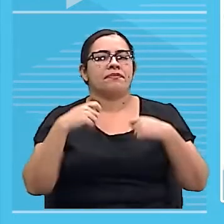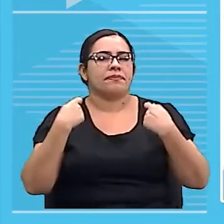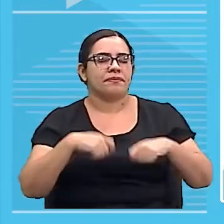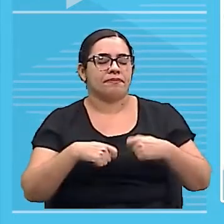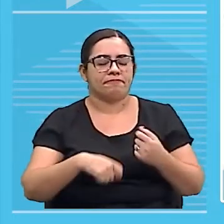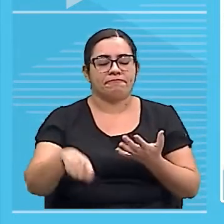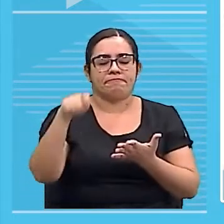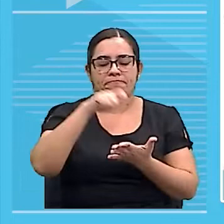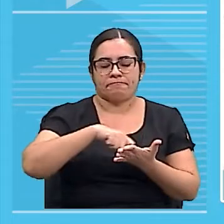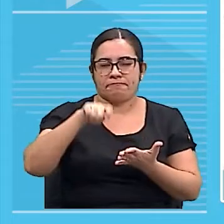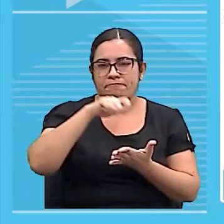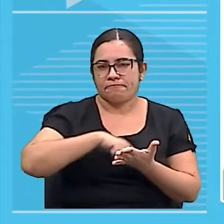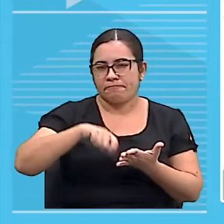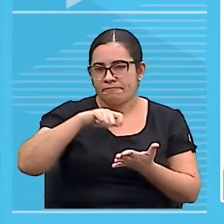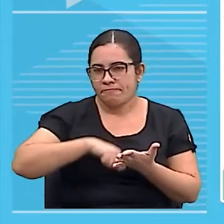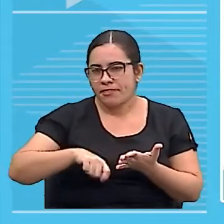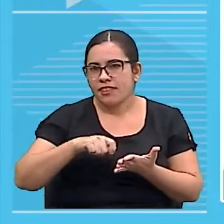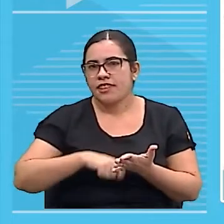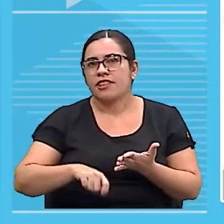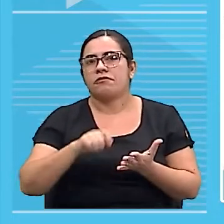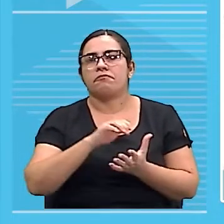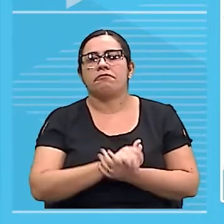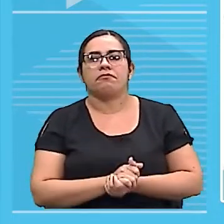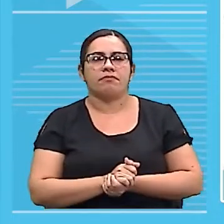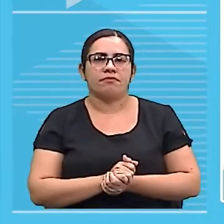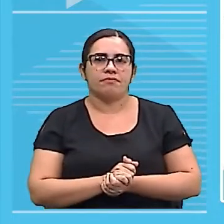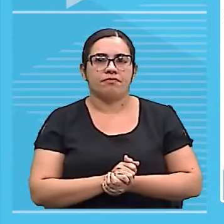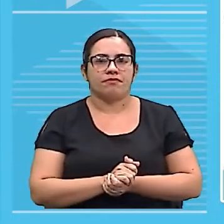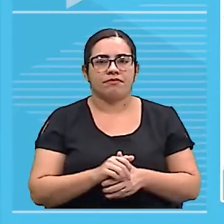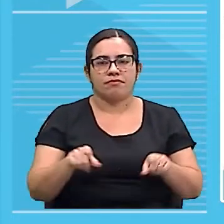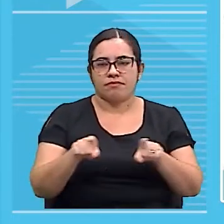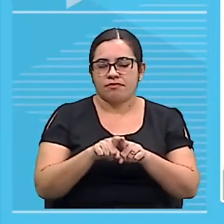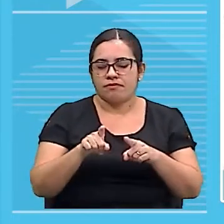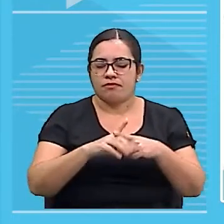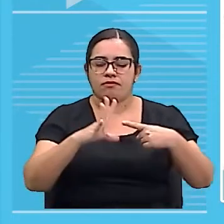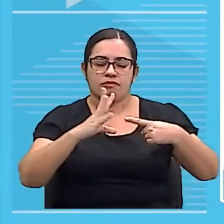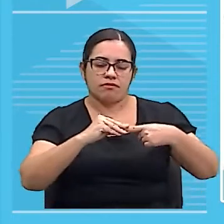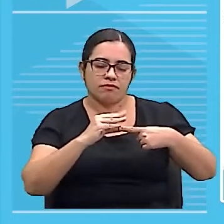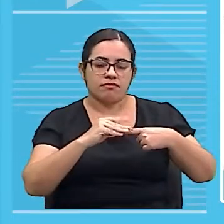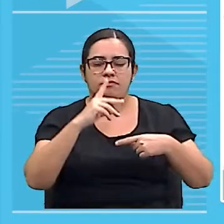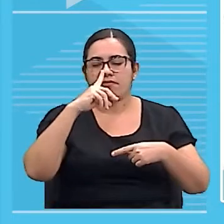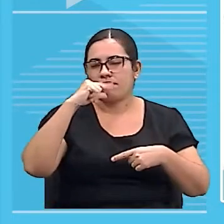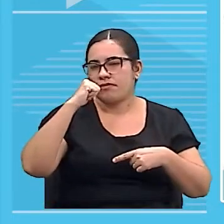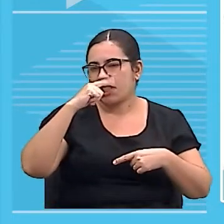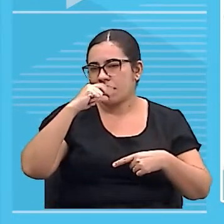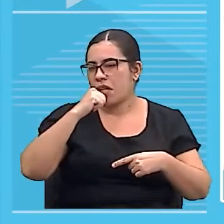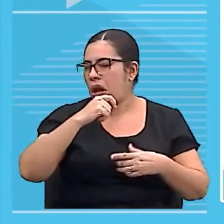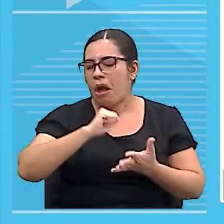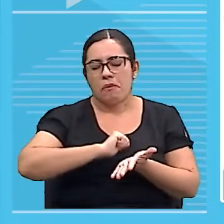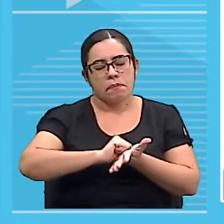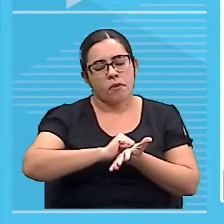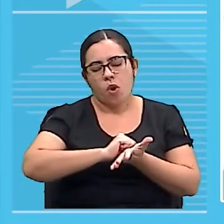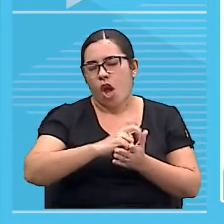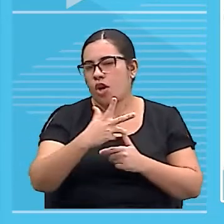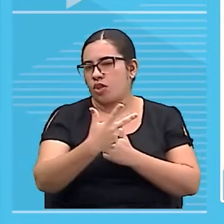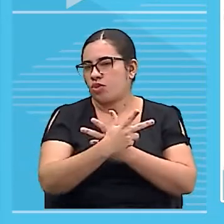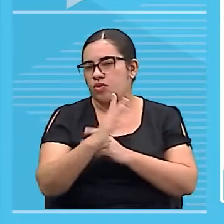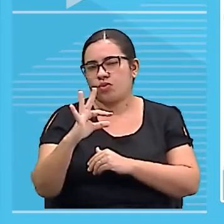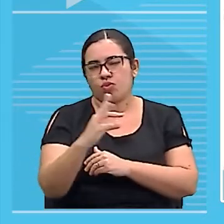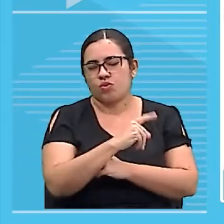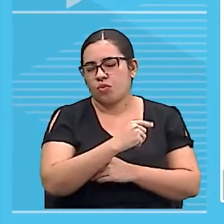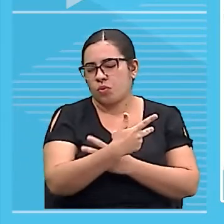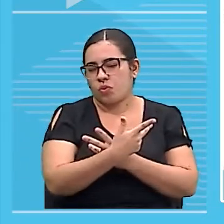o teu caderno já prepara a tua caneta teu lápis tô borracha todo o teu material